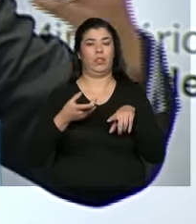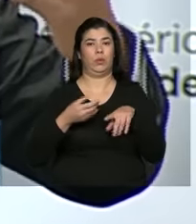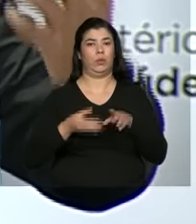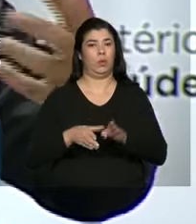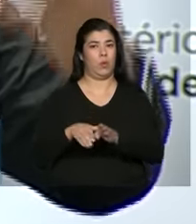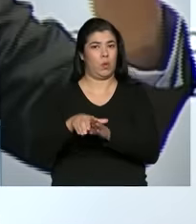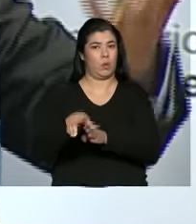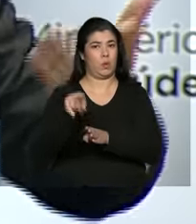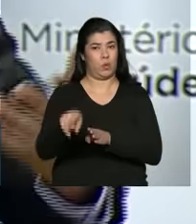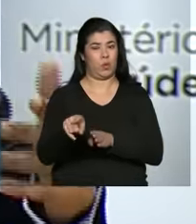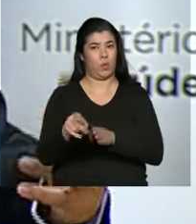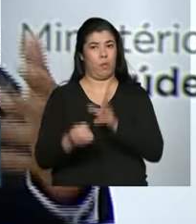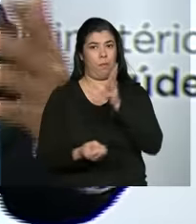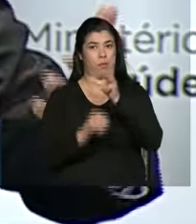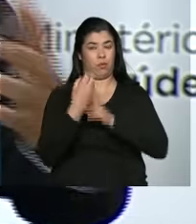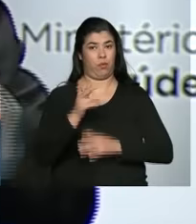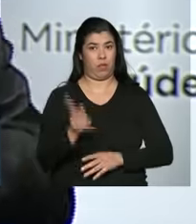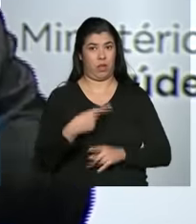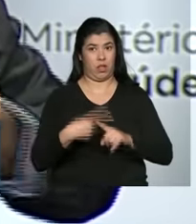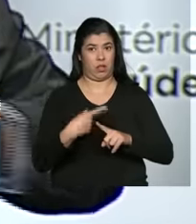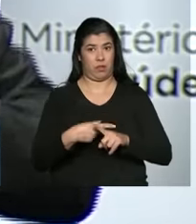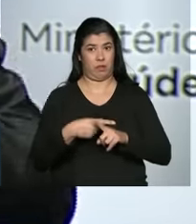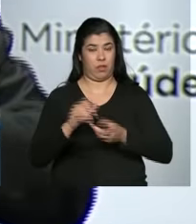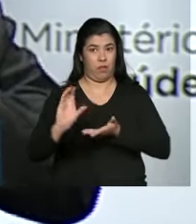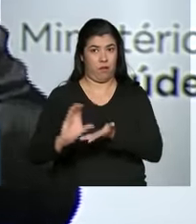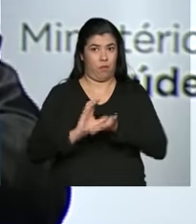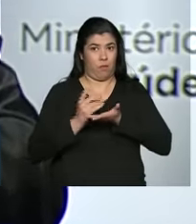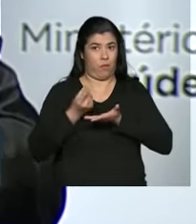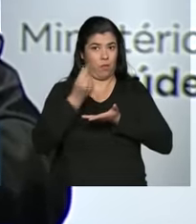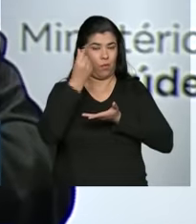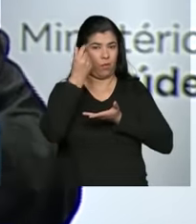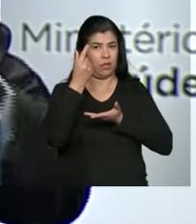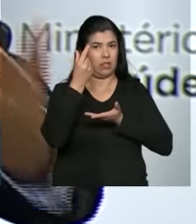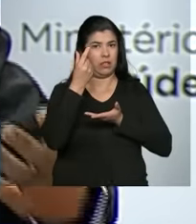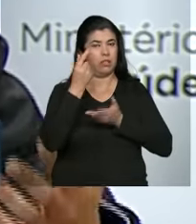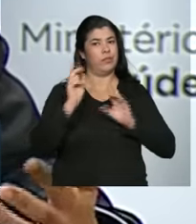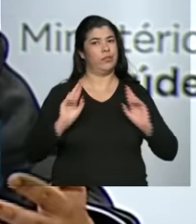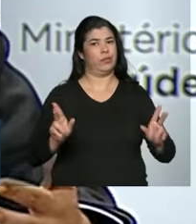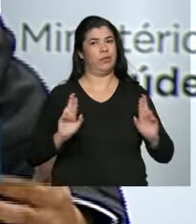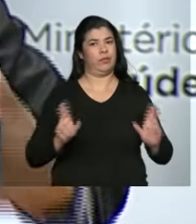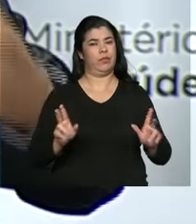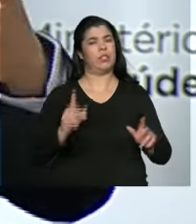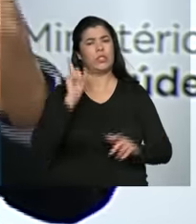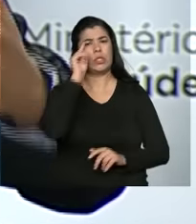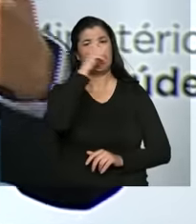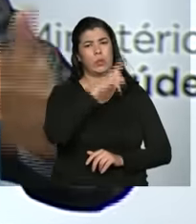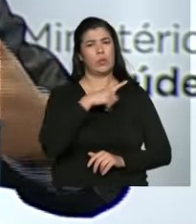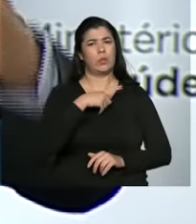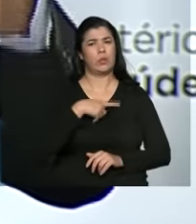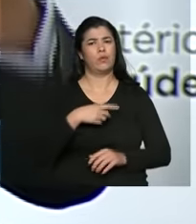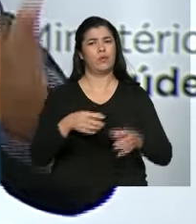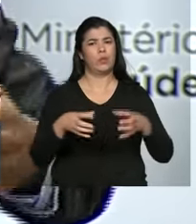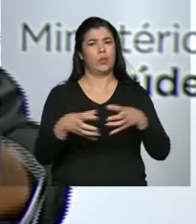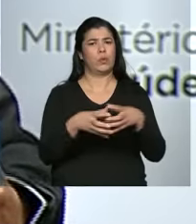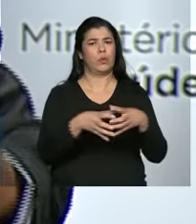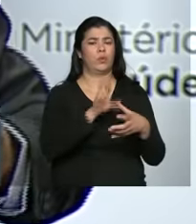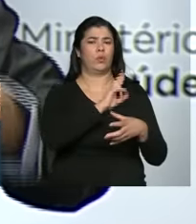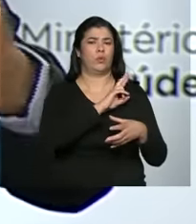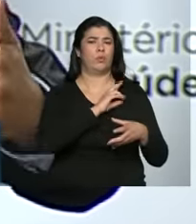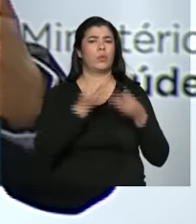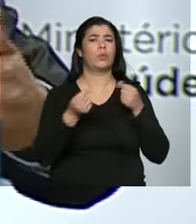inadequado porque receberia uma maior comissão e essa tem uma distância muito grande Isso dificulta muito os órgãos responsáveis pela